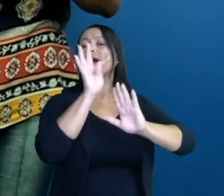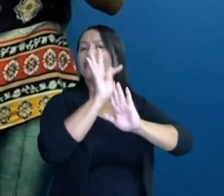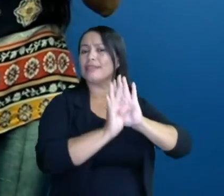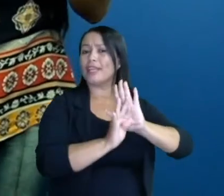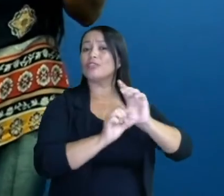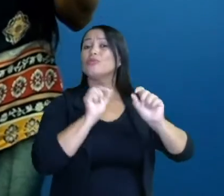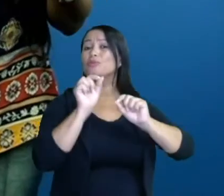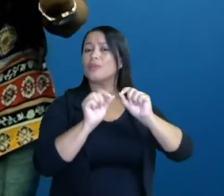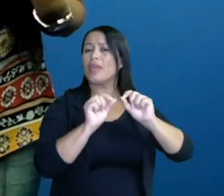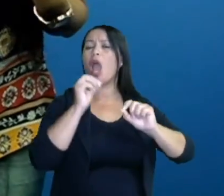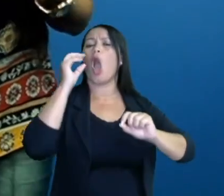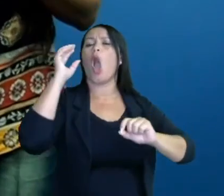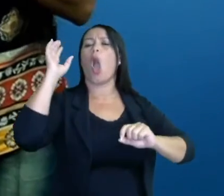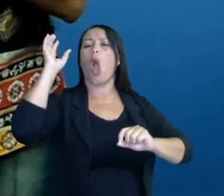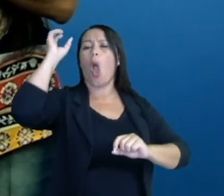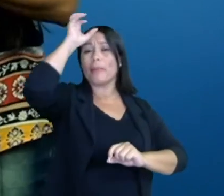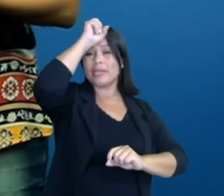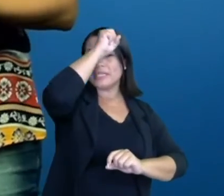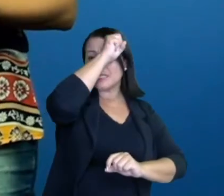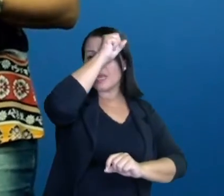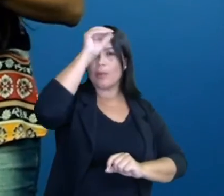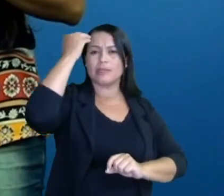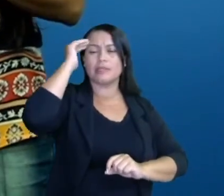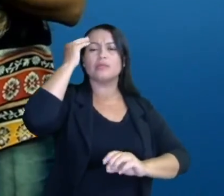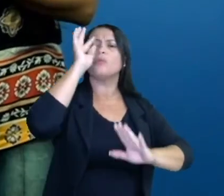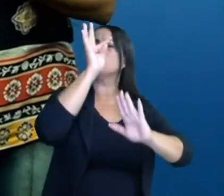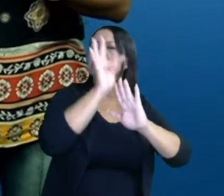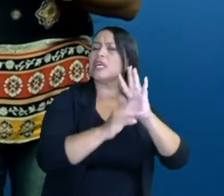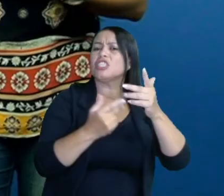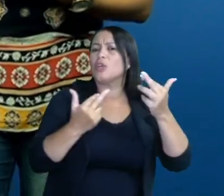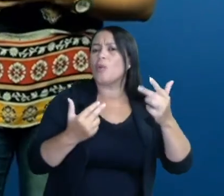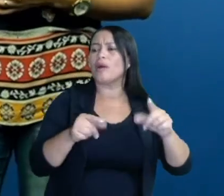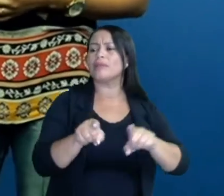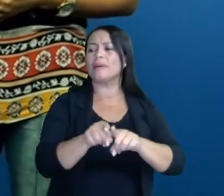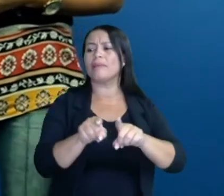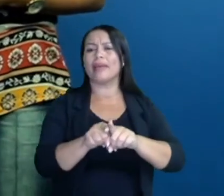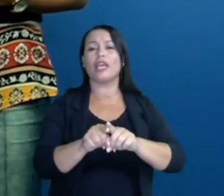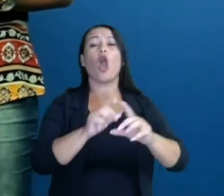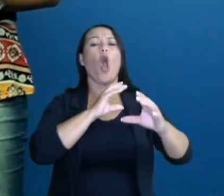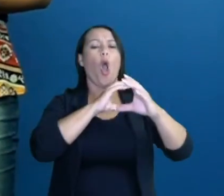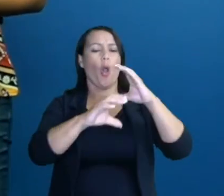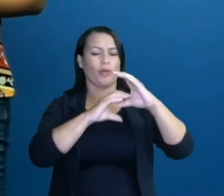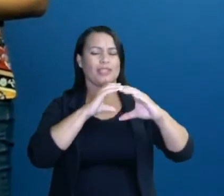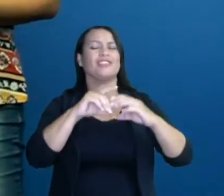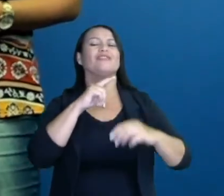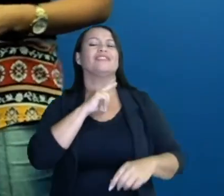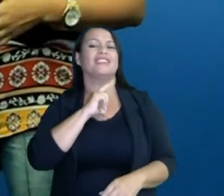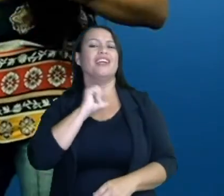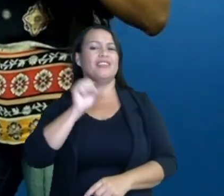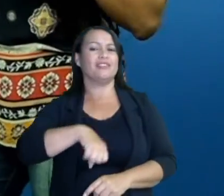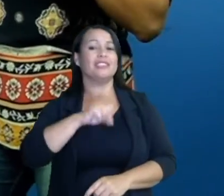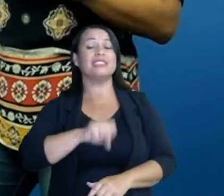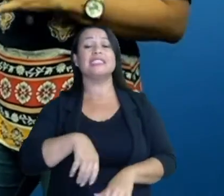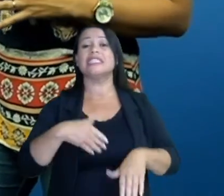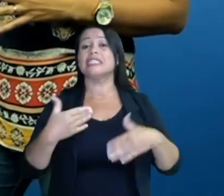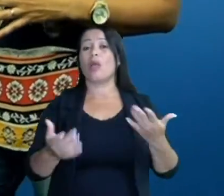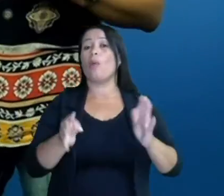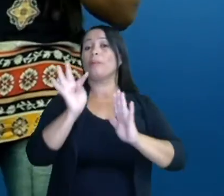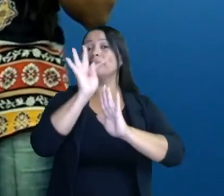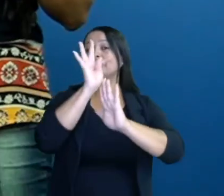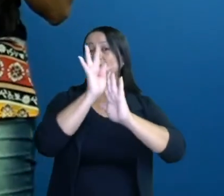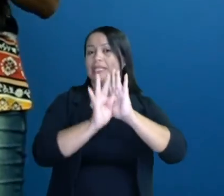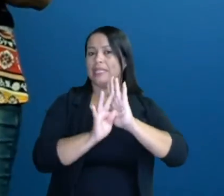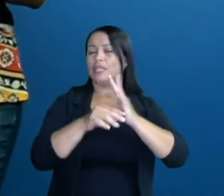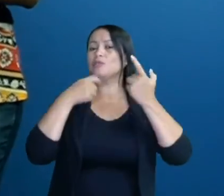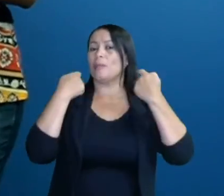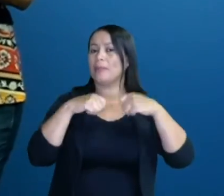galerinha, gerou compreensão, gerou interpretação. Então, houve ali, ó, comunicação, tá certo? Então, para ser texto,